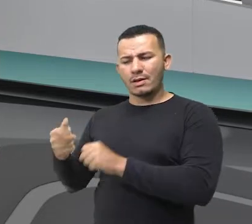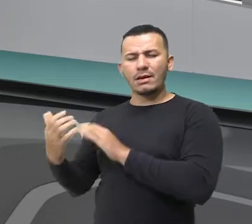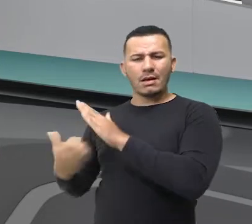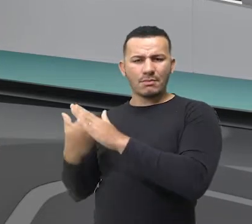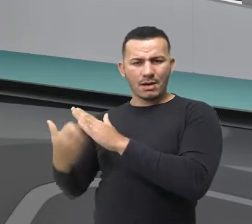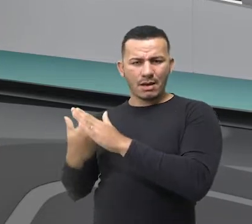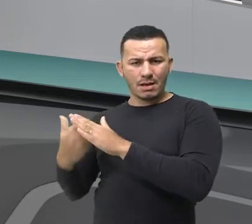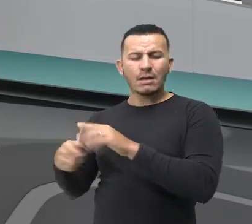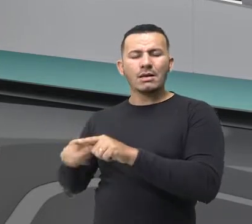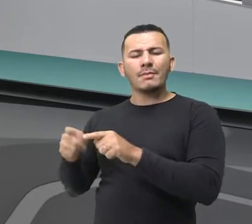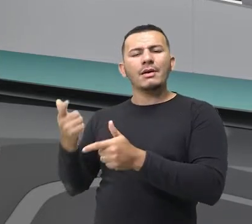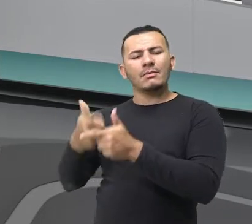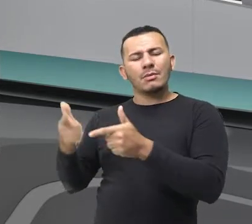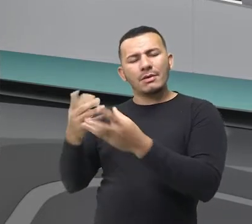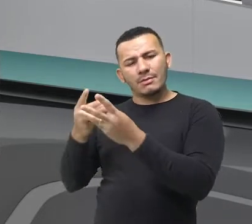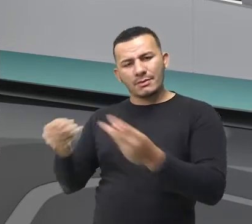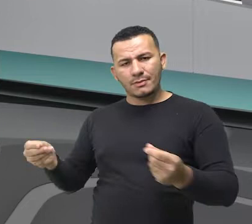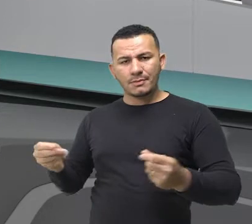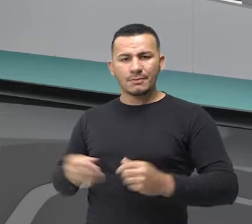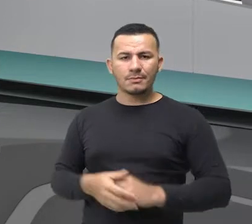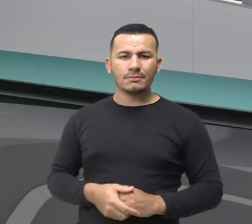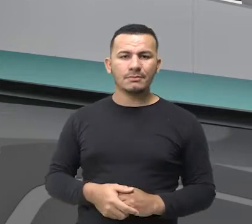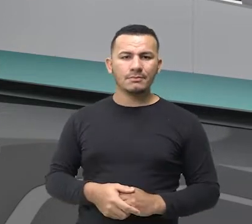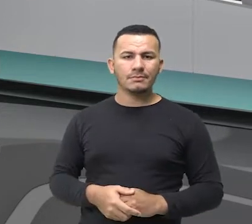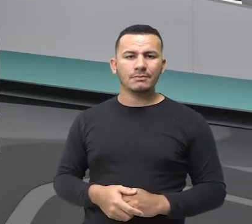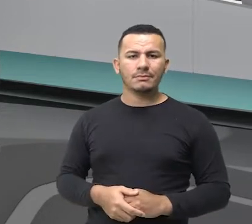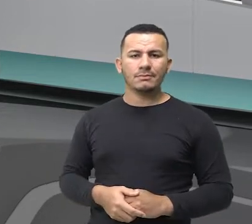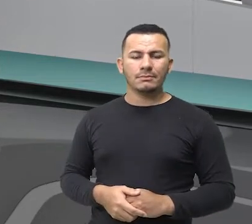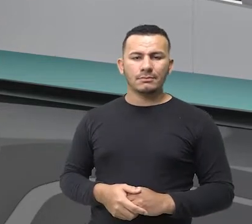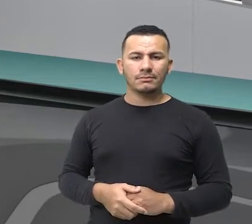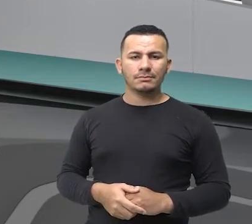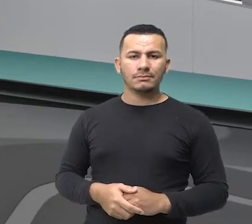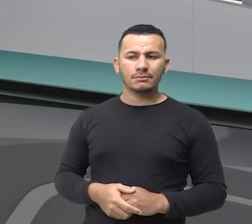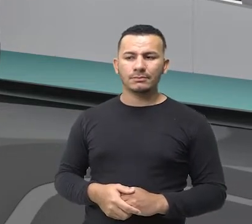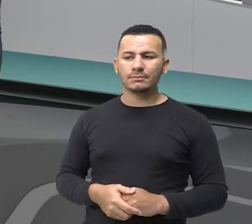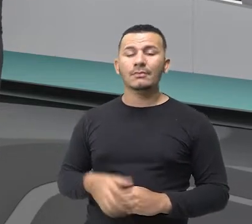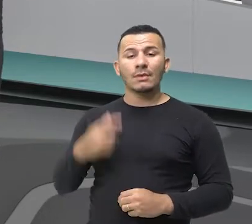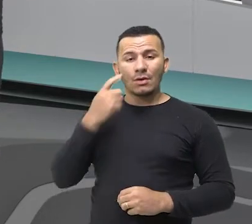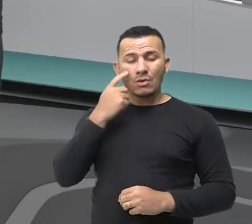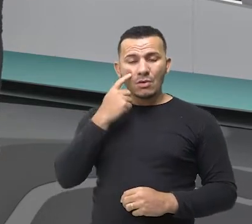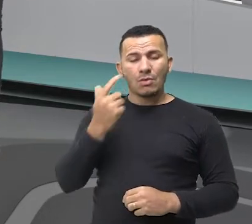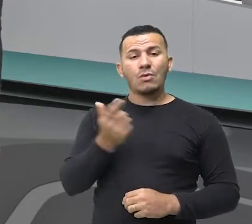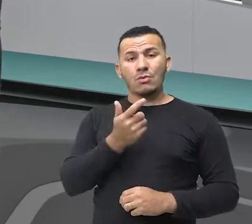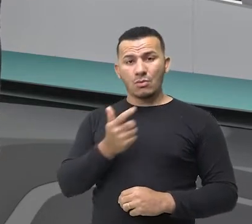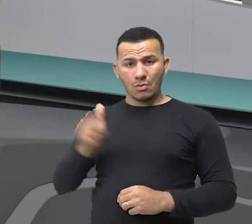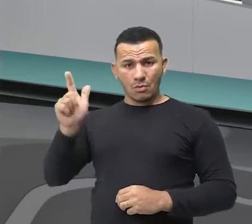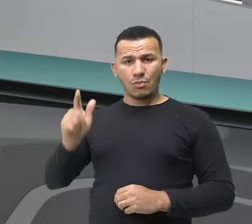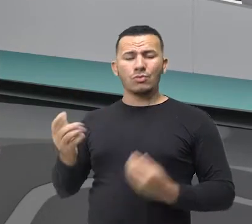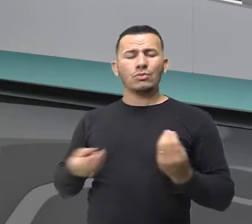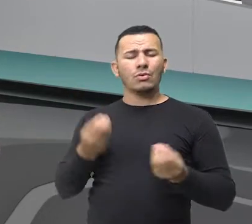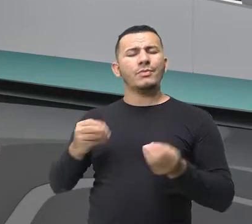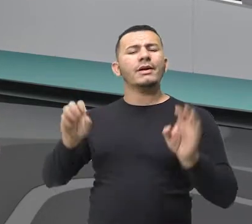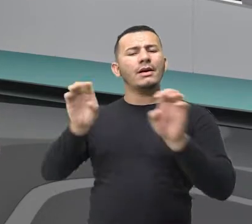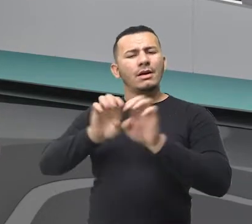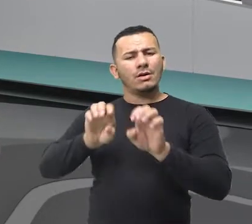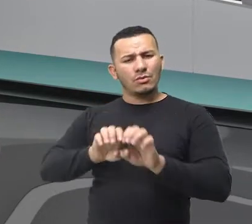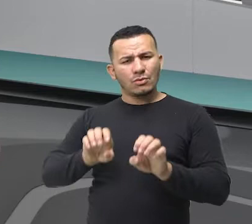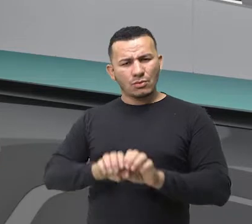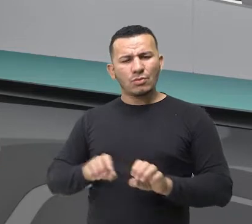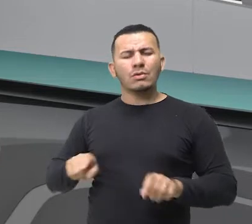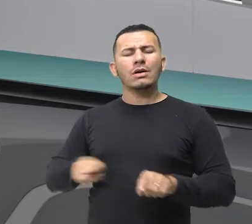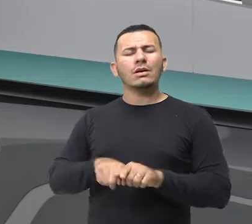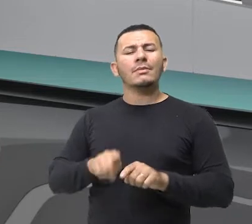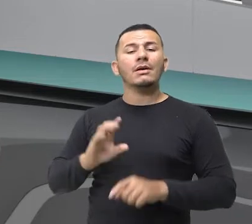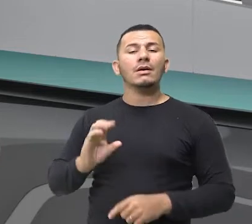reclamação e procurar uma solução para o problema Ok vamos observar detalhadamente a estrutura a